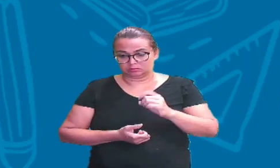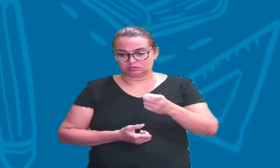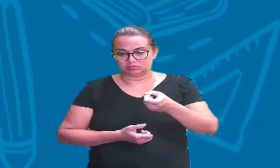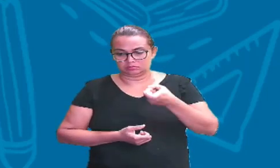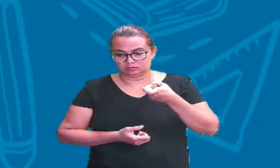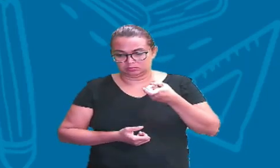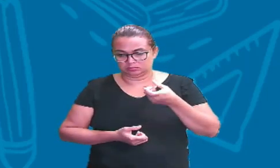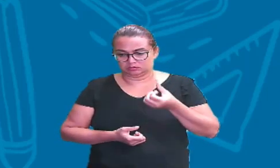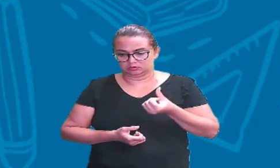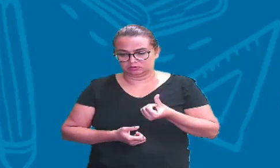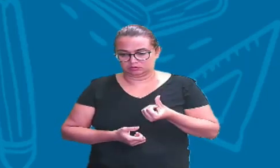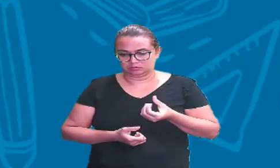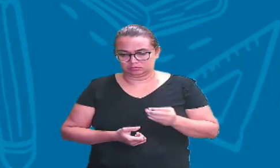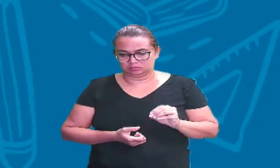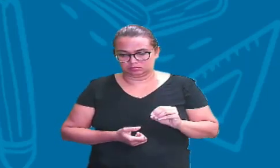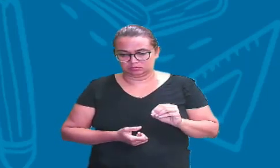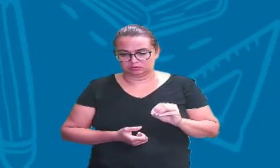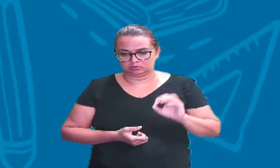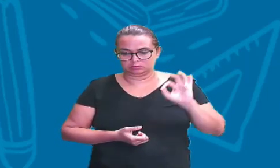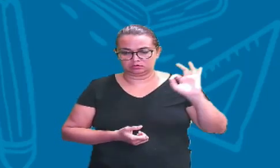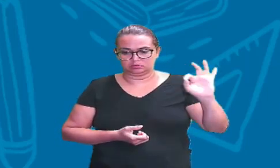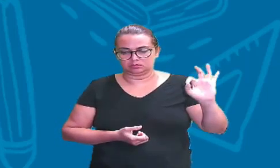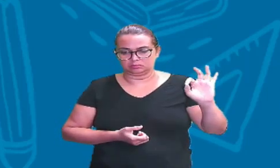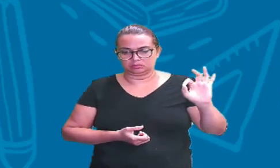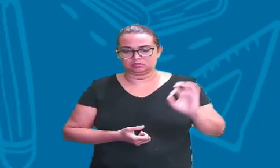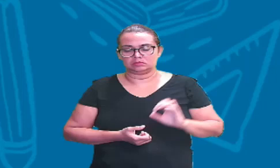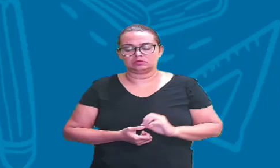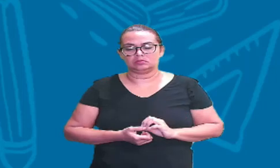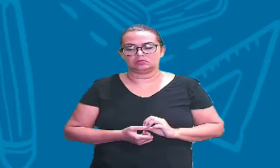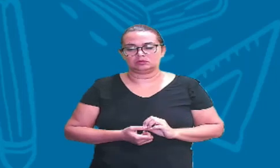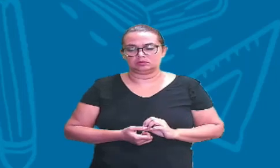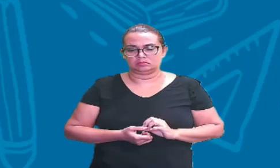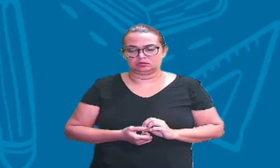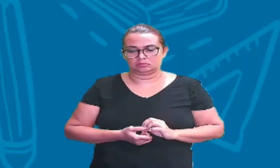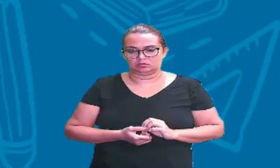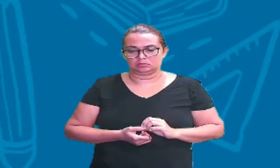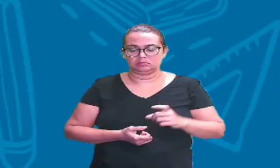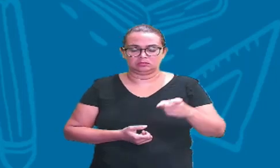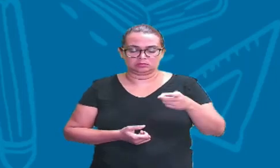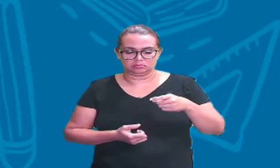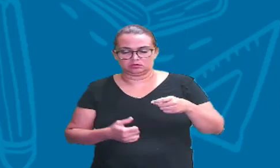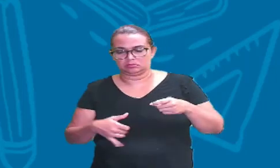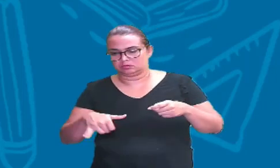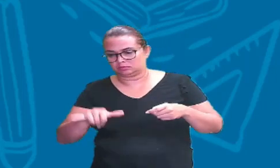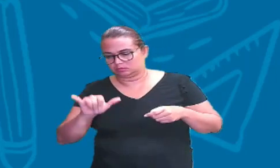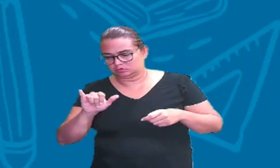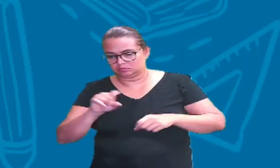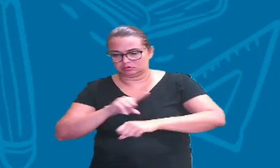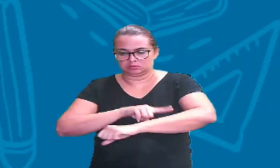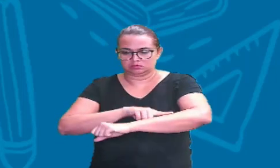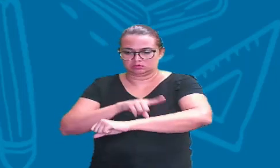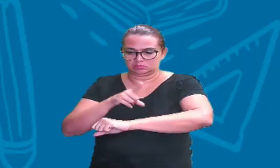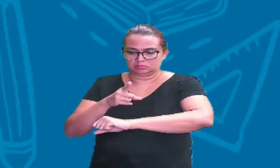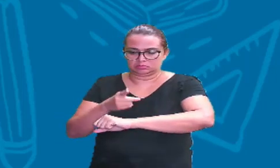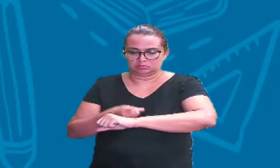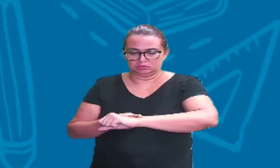e y juntos formam um ângulo de meia volta